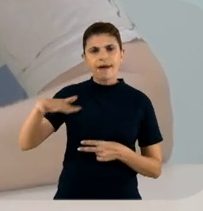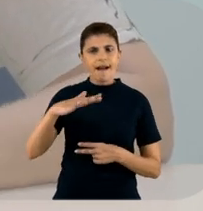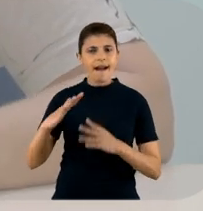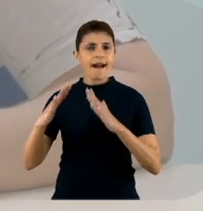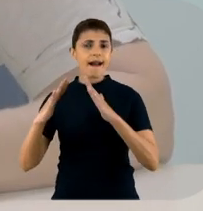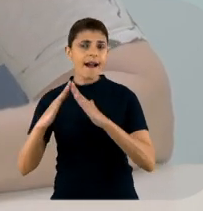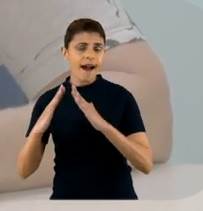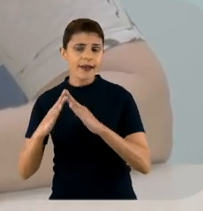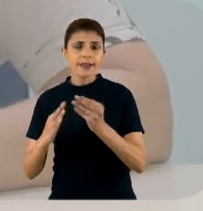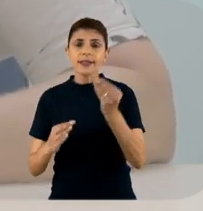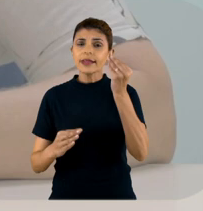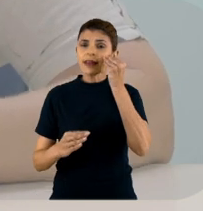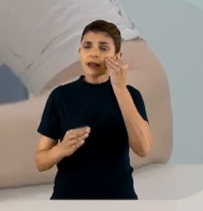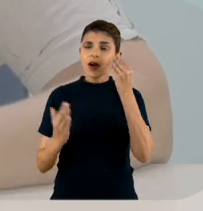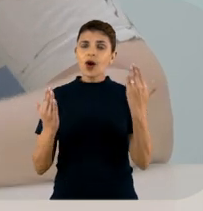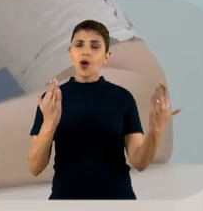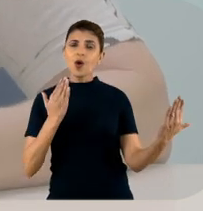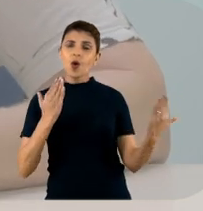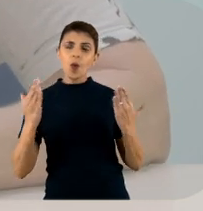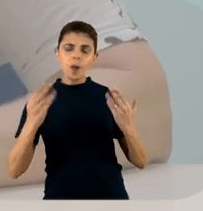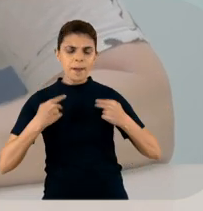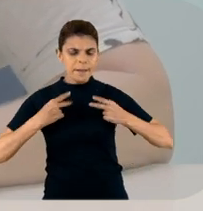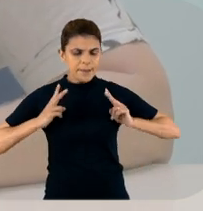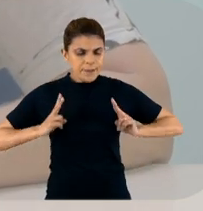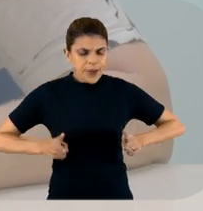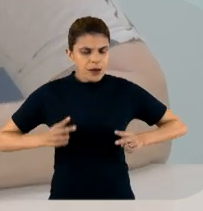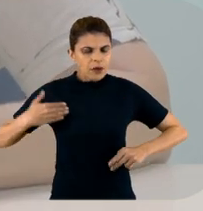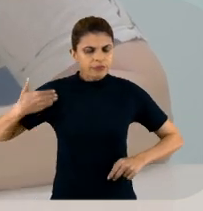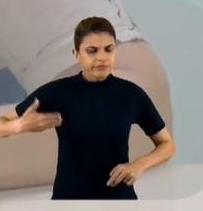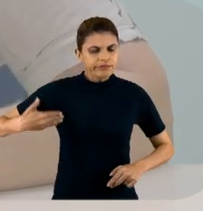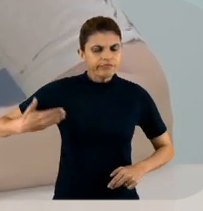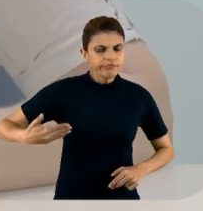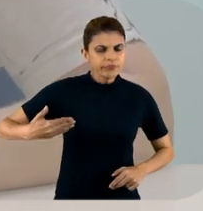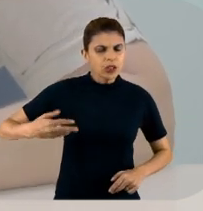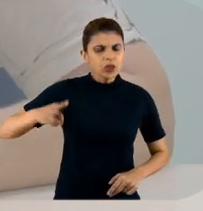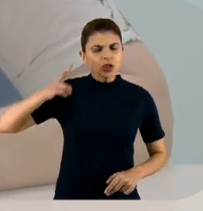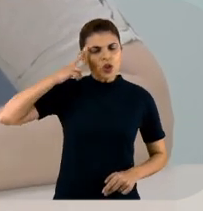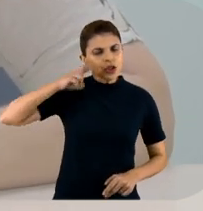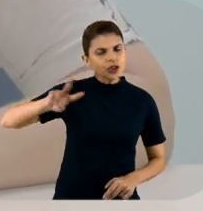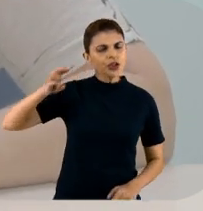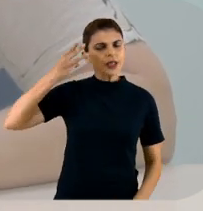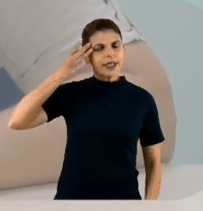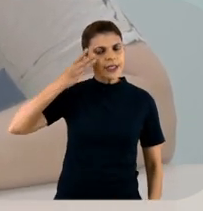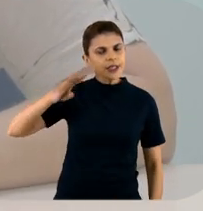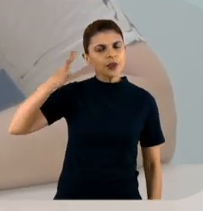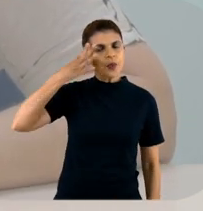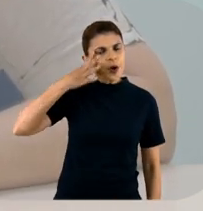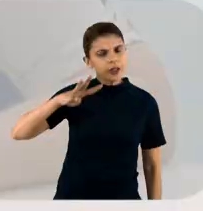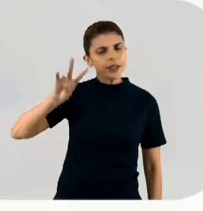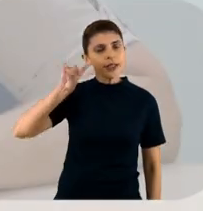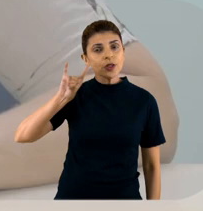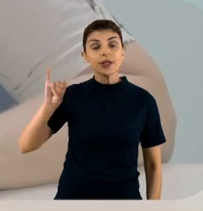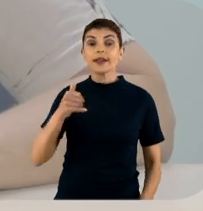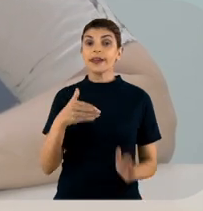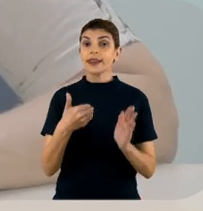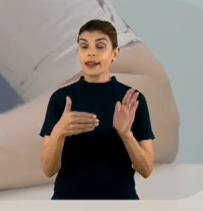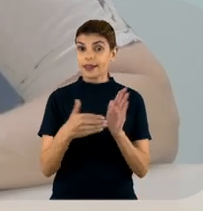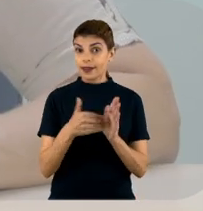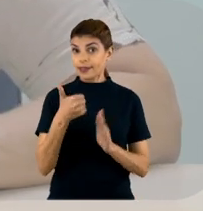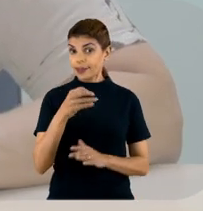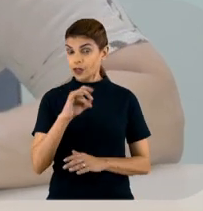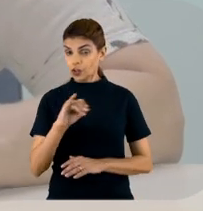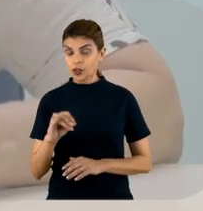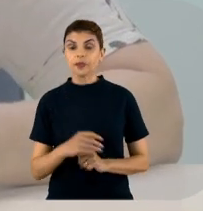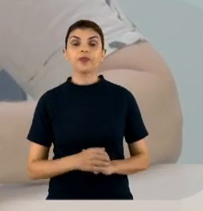tentar usar a comparação dela com ela mesma ao longo dos dias para ter uma percepção dessa piora desse cansaço o diagnóstico